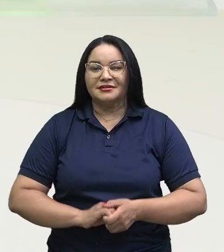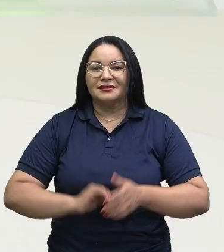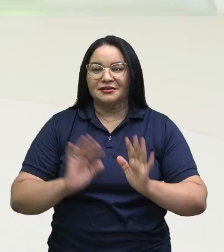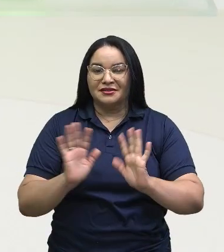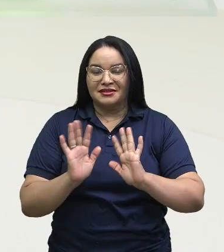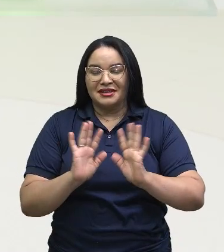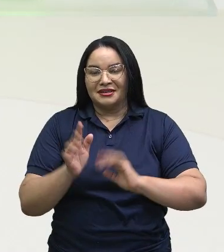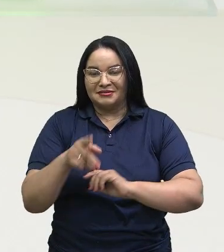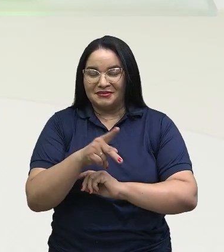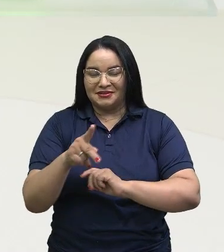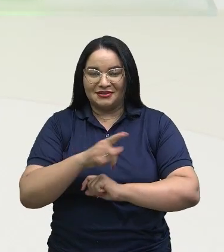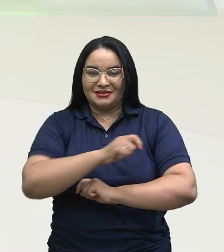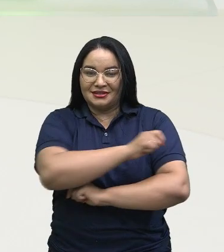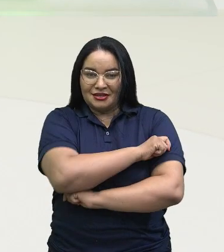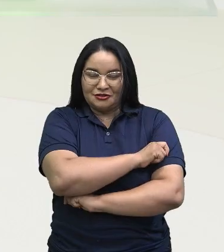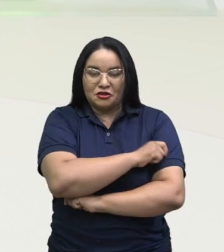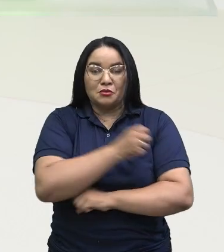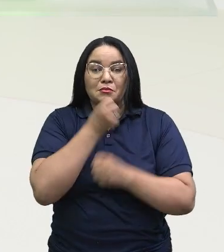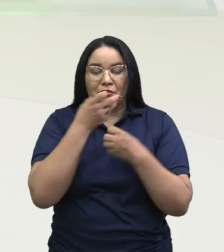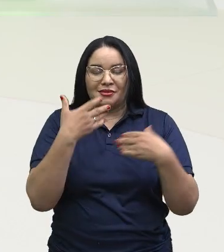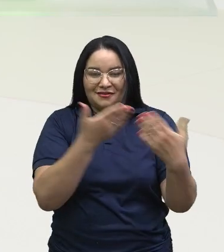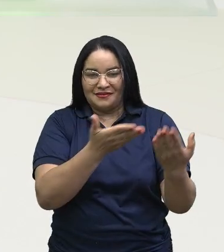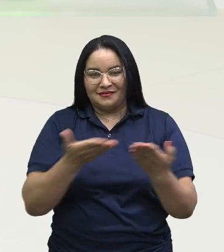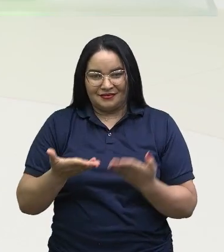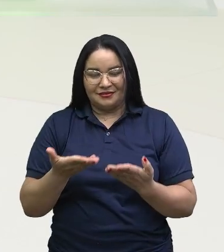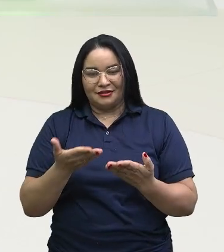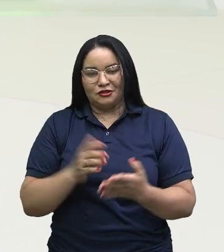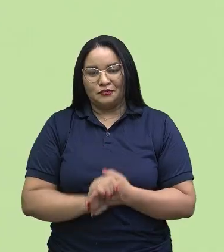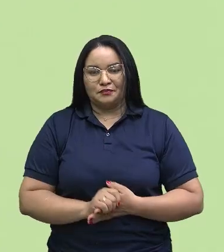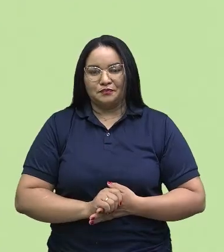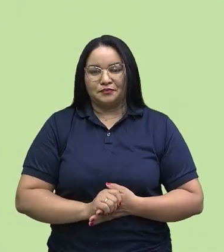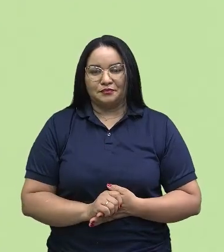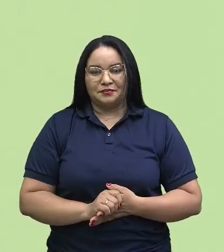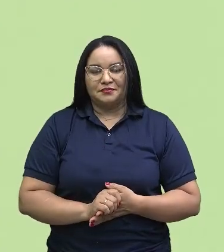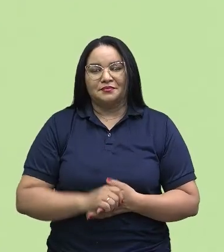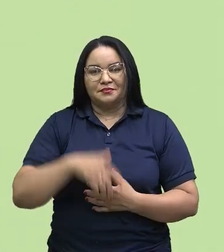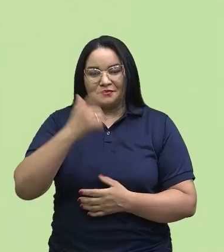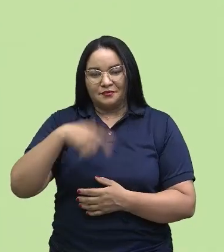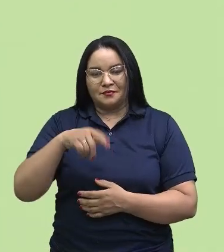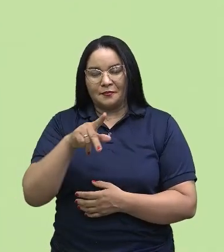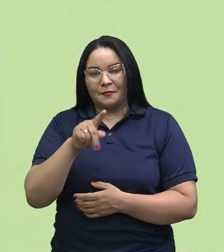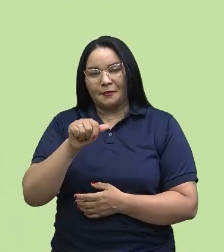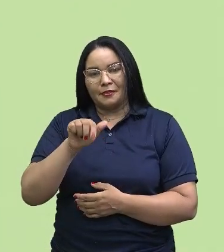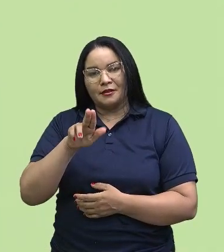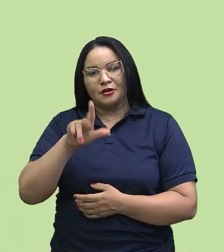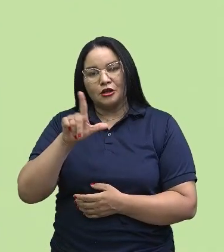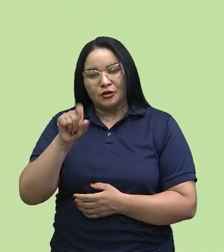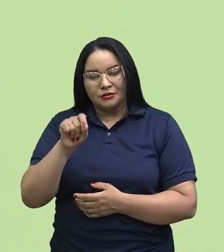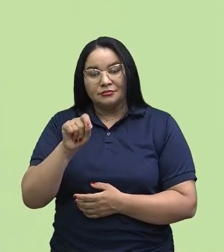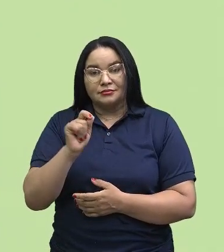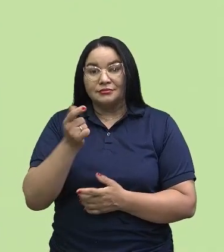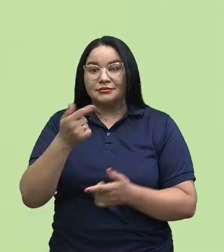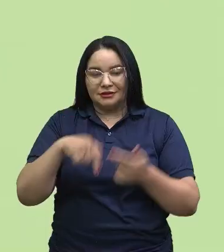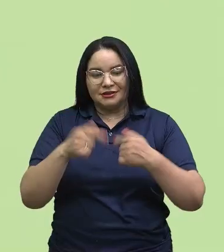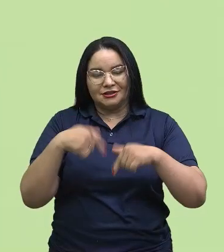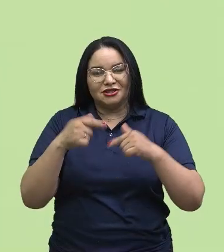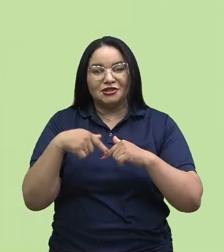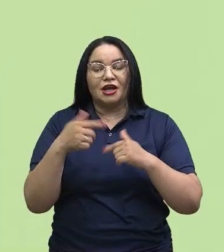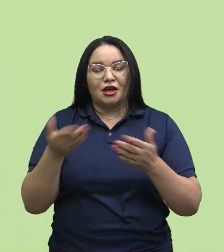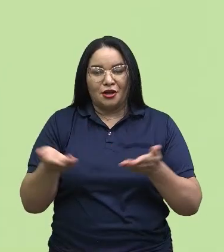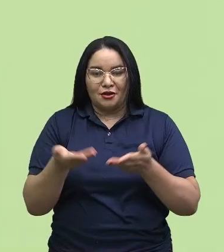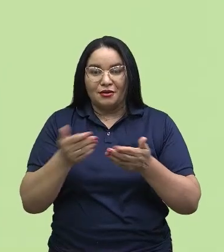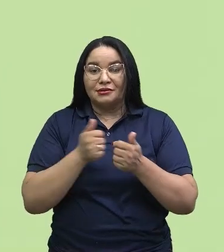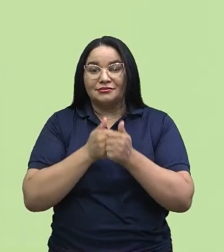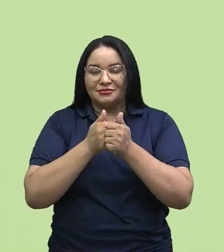Olá, professores e alunos, sejam bem-vindos. Eu sou o professor Paulo Torres, de Química, e estarei aqui